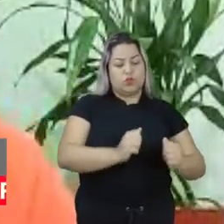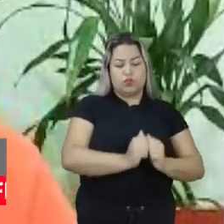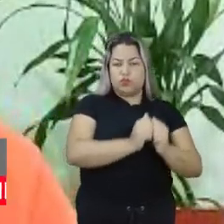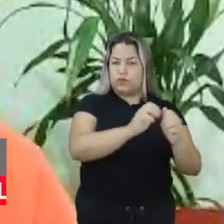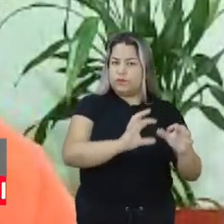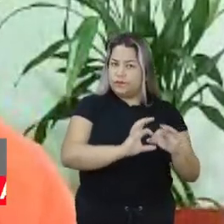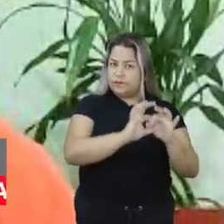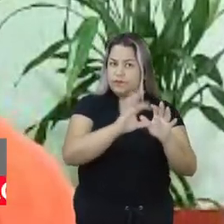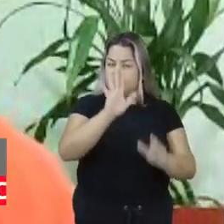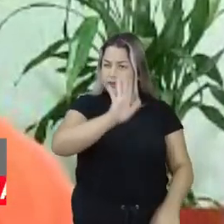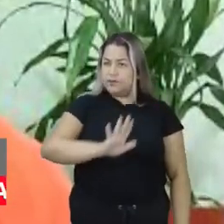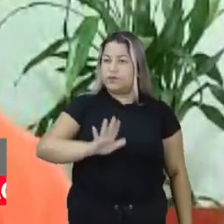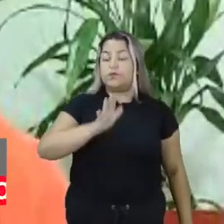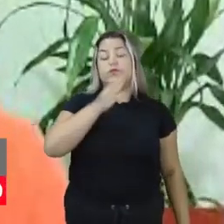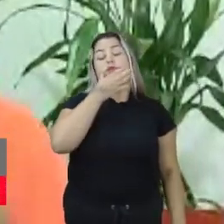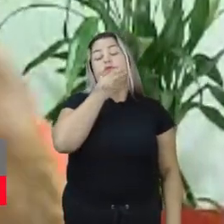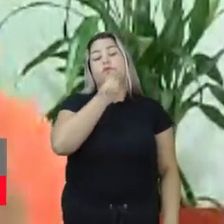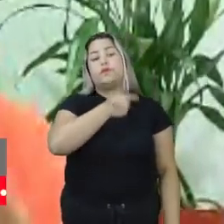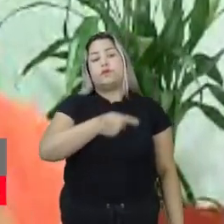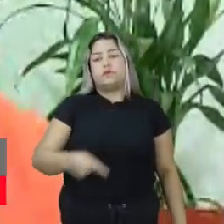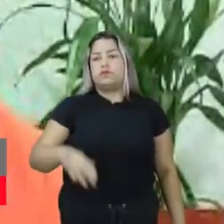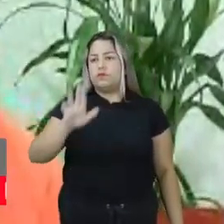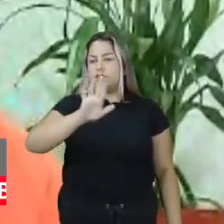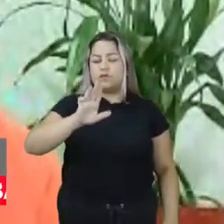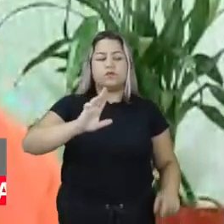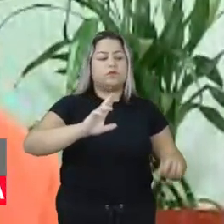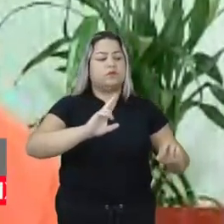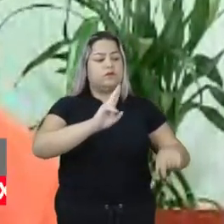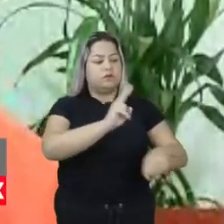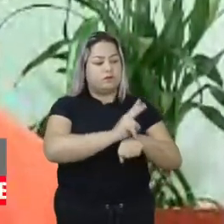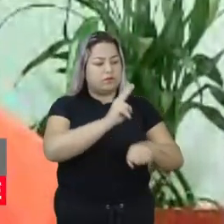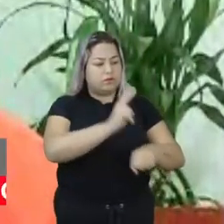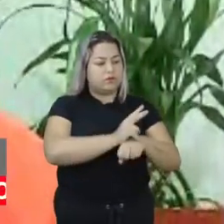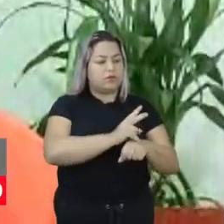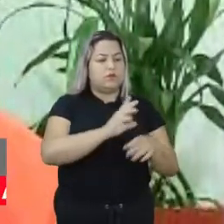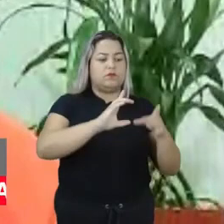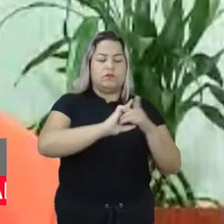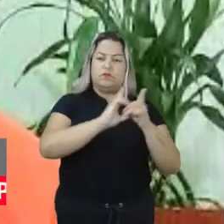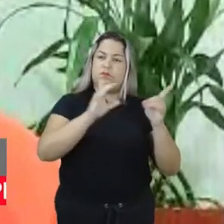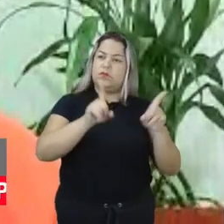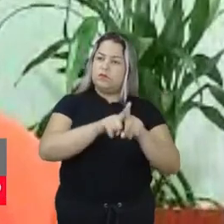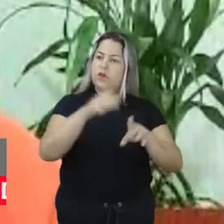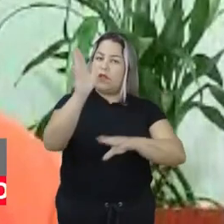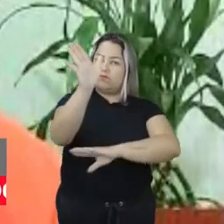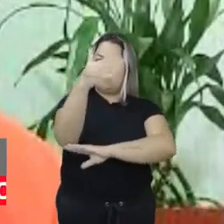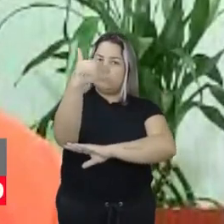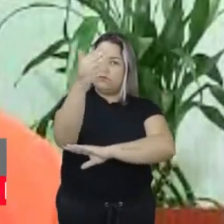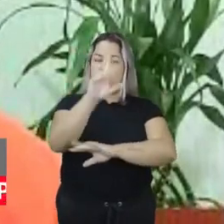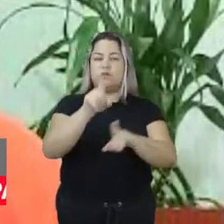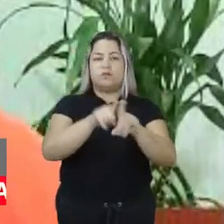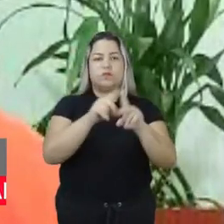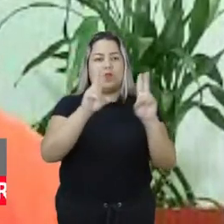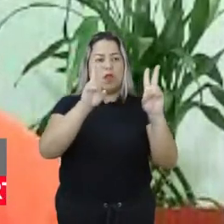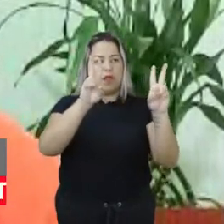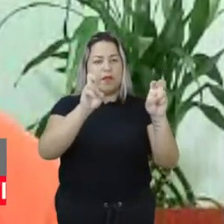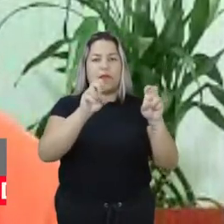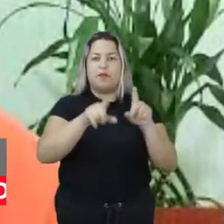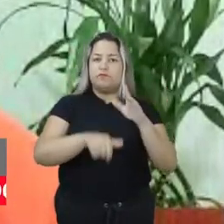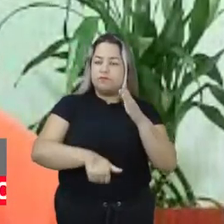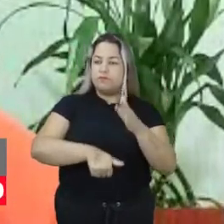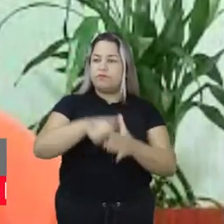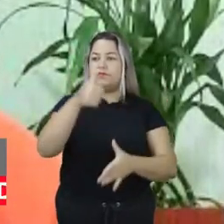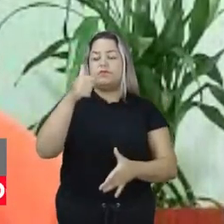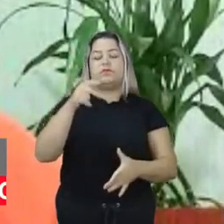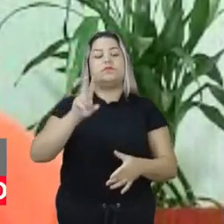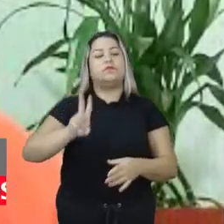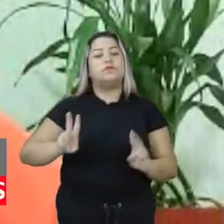com o nosso projeto nacional do presidente Lula, que defendam a democracia, que tenham bandeiras de defesa de programas sociais em primeiro lugar,